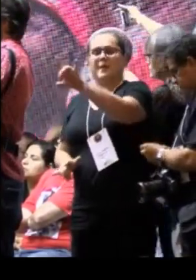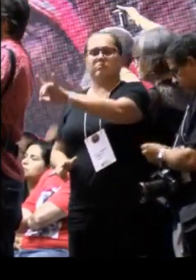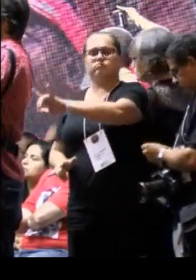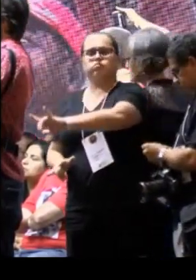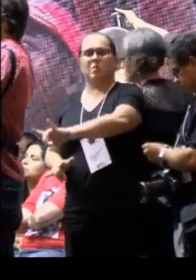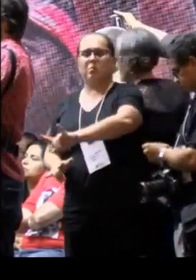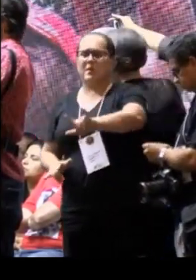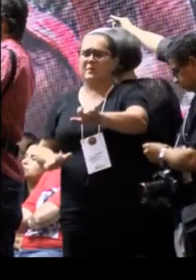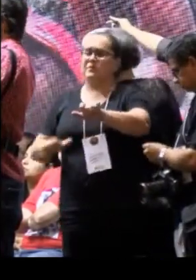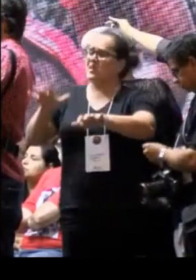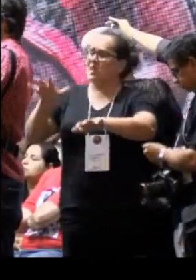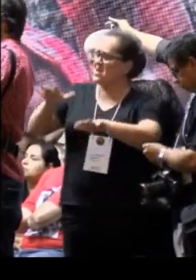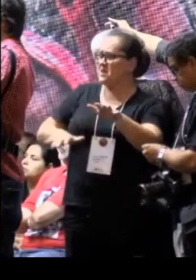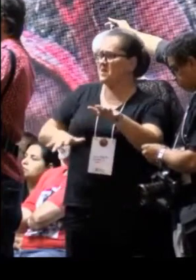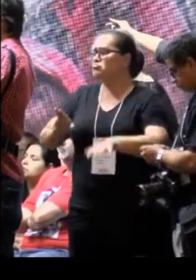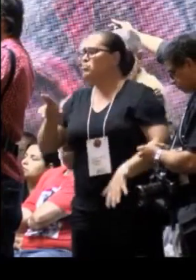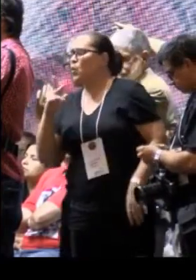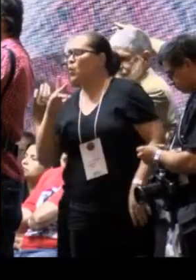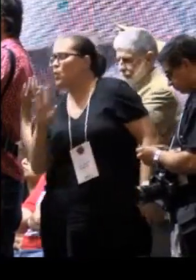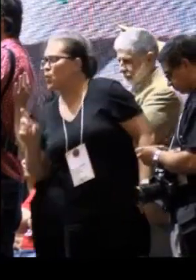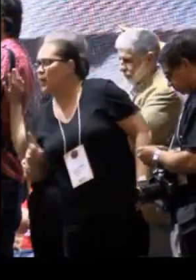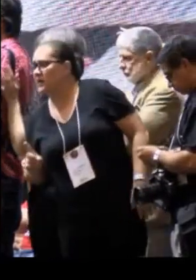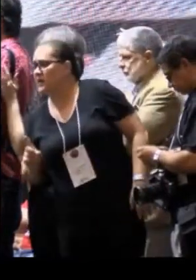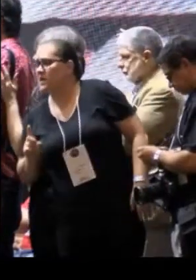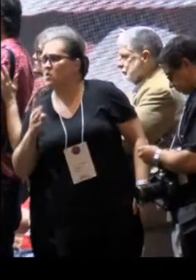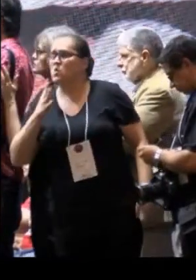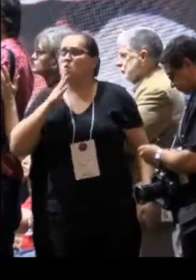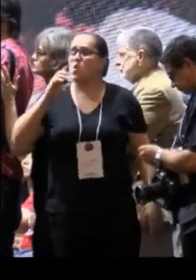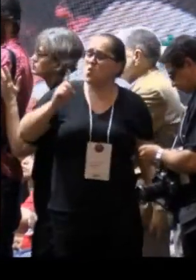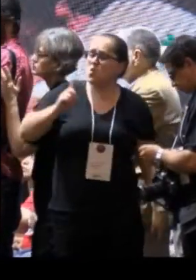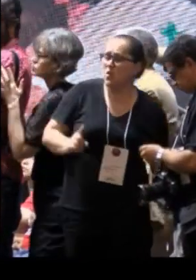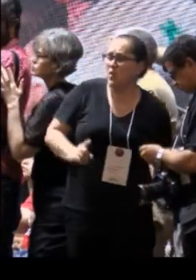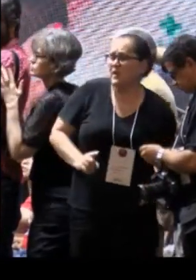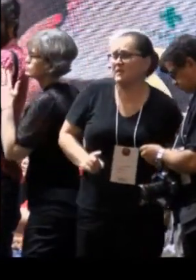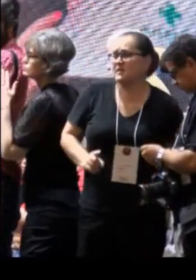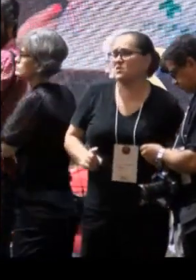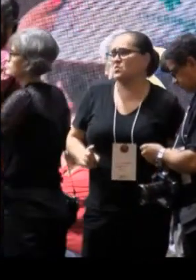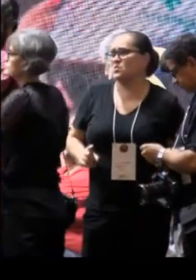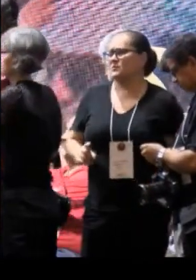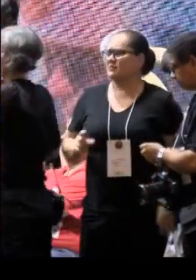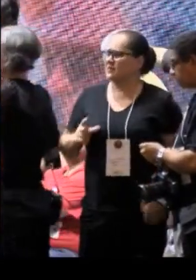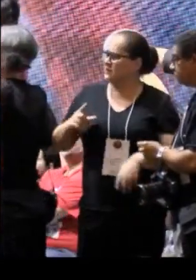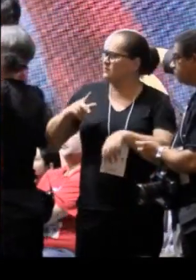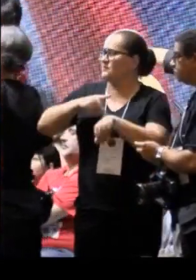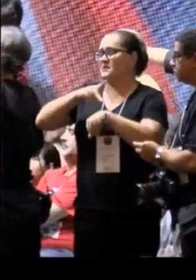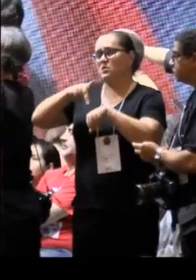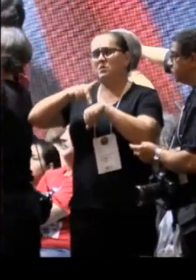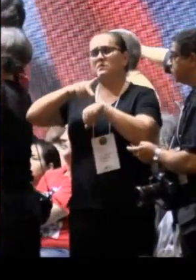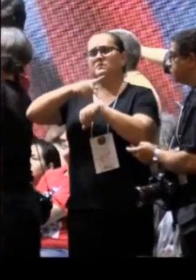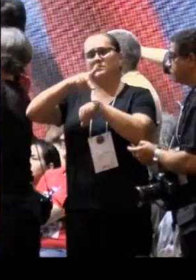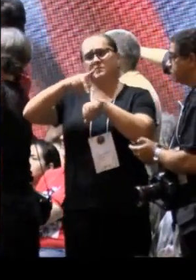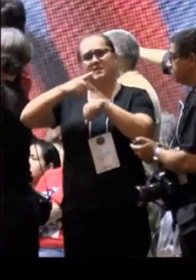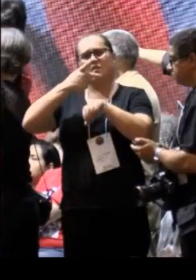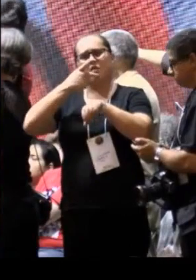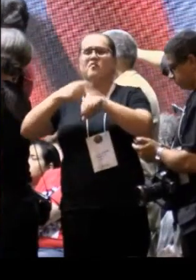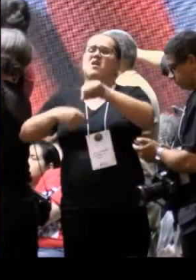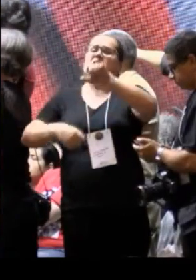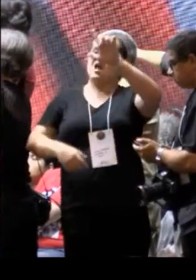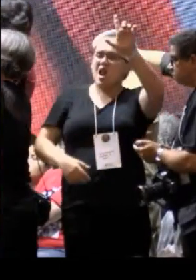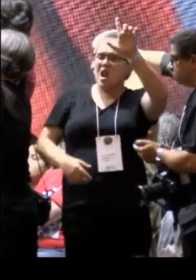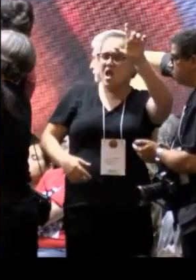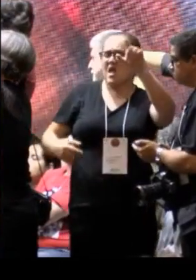militante, às vezes anônimo, que em algum momento desse país, sem me conhecer, gritou Lula livre,